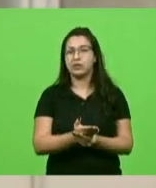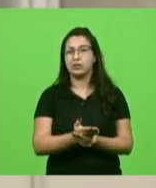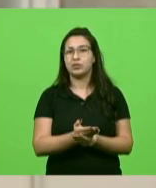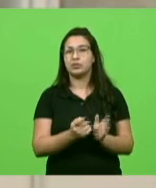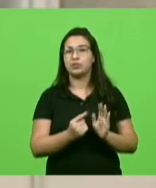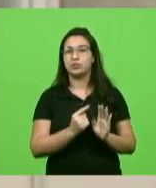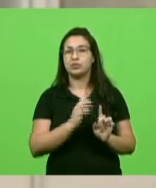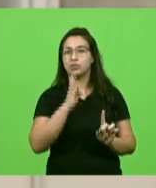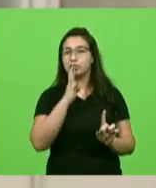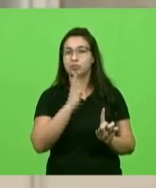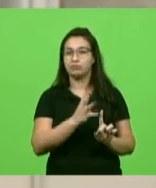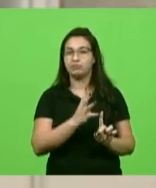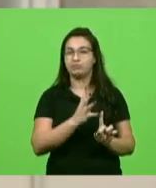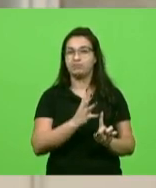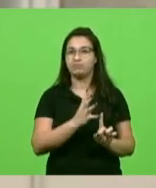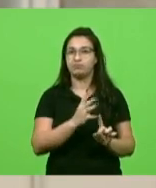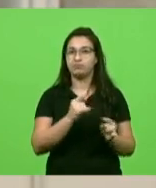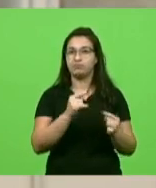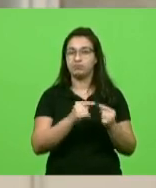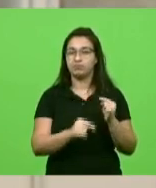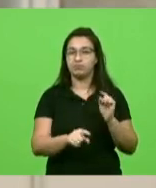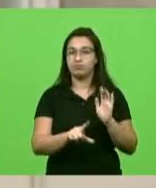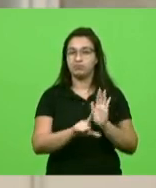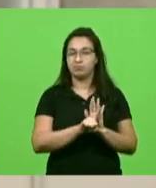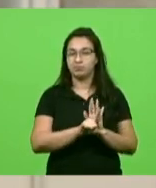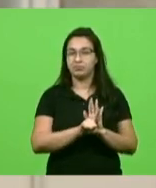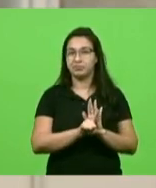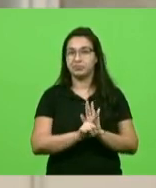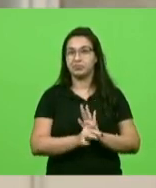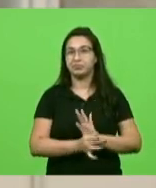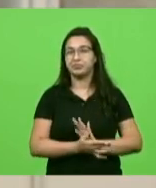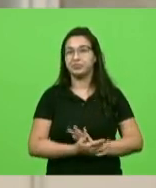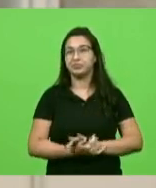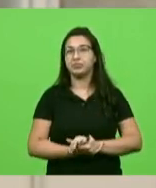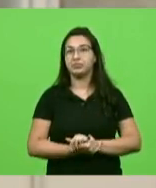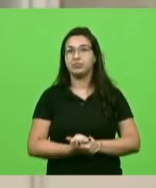desprovidos dos requisitos legais mínimos